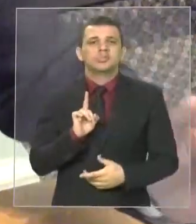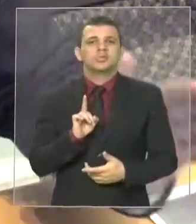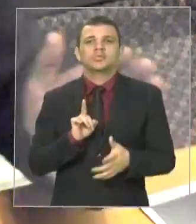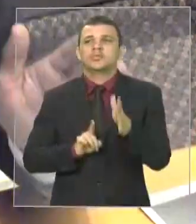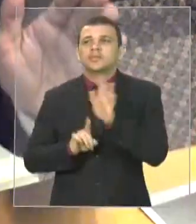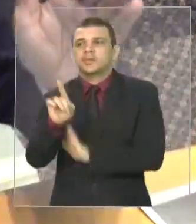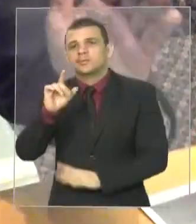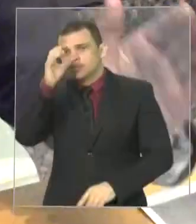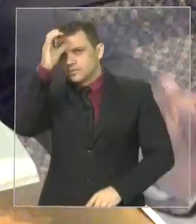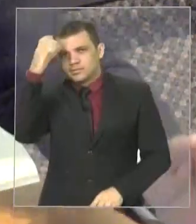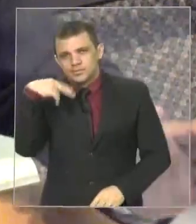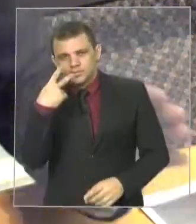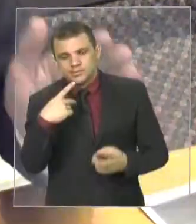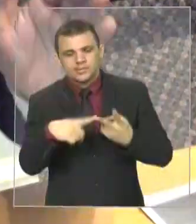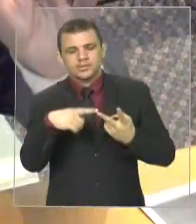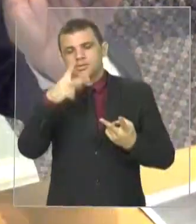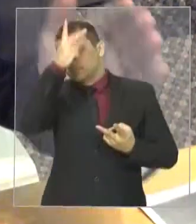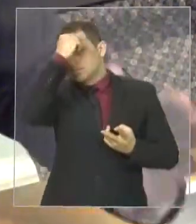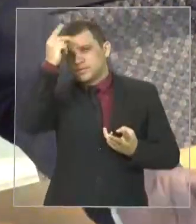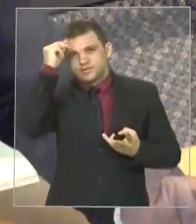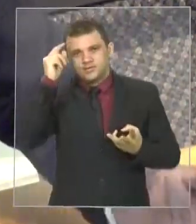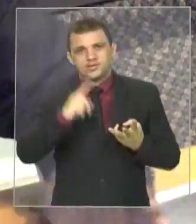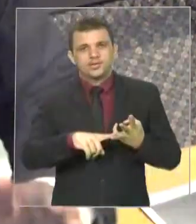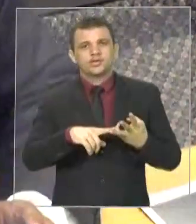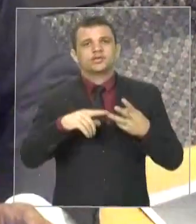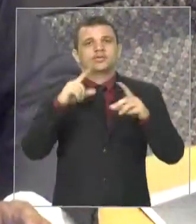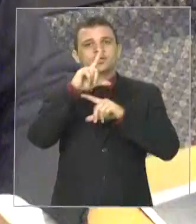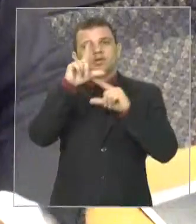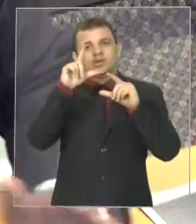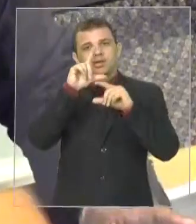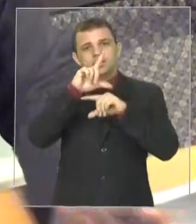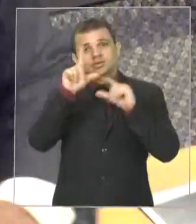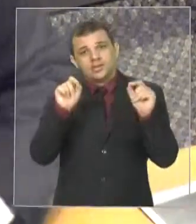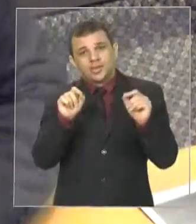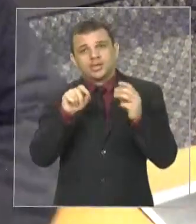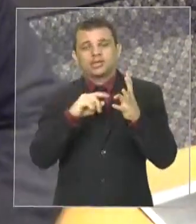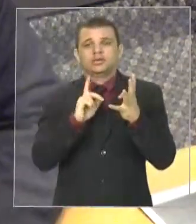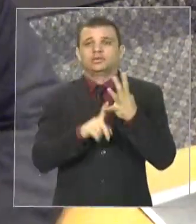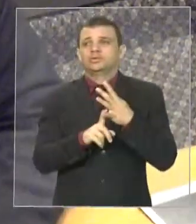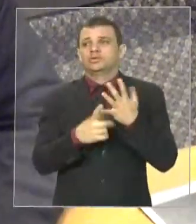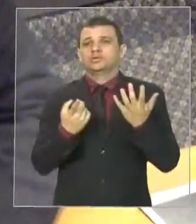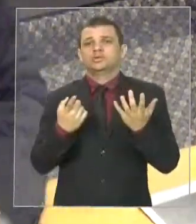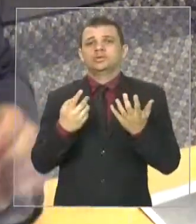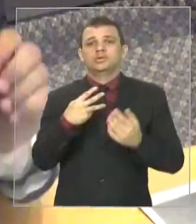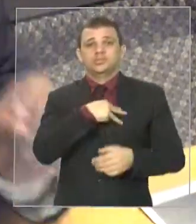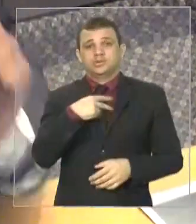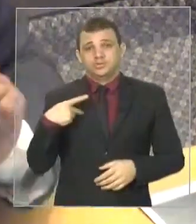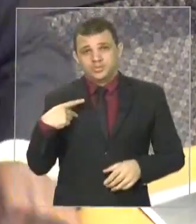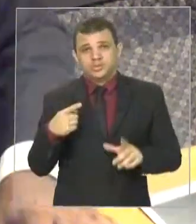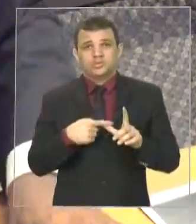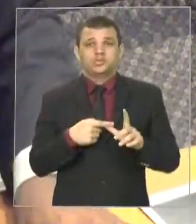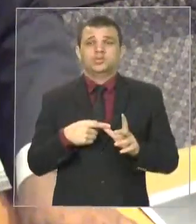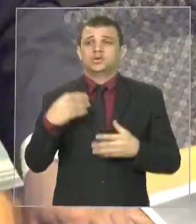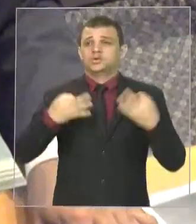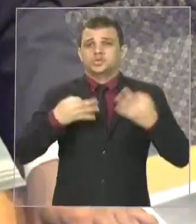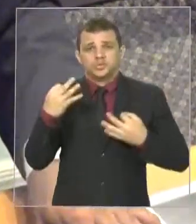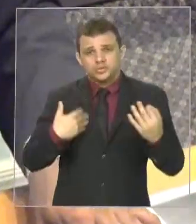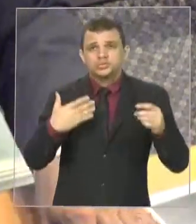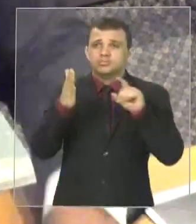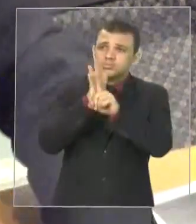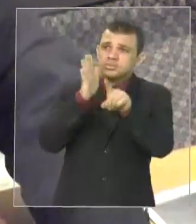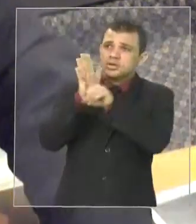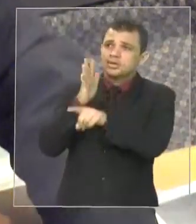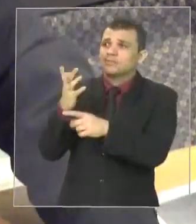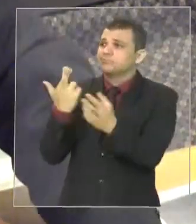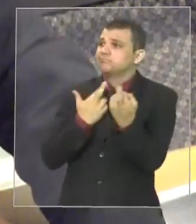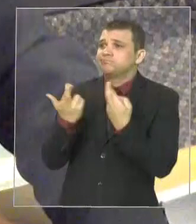recorre à CEMED, recorre ao Ministério Público, recorre ao Judiciário, e ninguém resolve nada. Aí Vossa Excelência pode perguntar, mas deputado Wellington, recorre